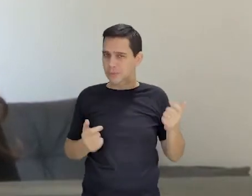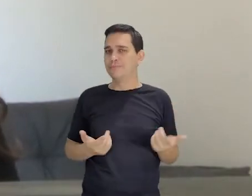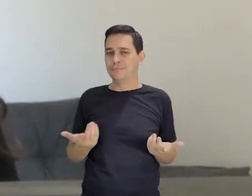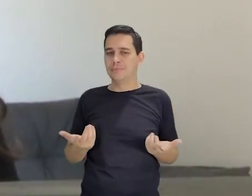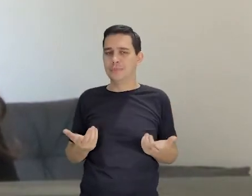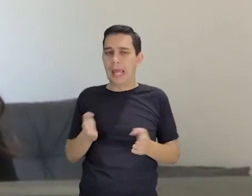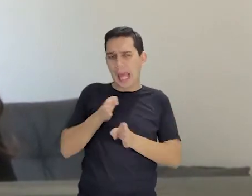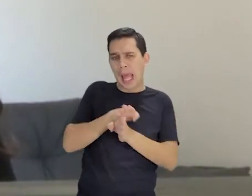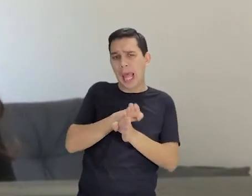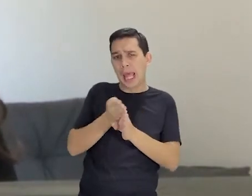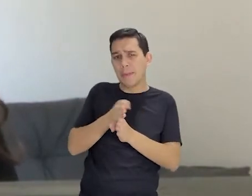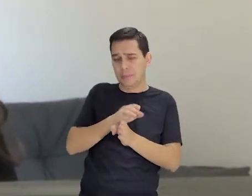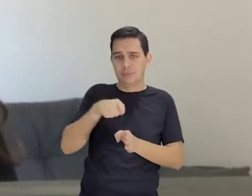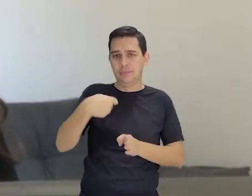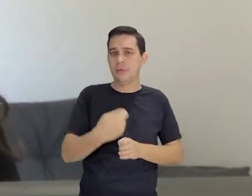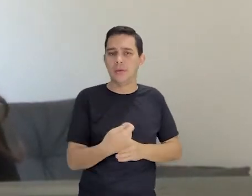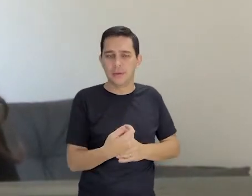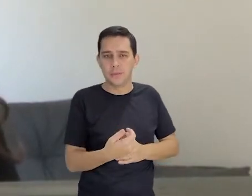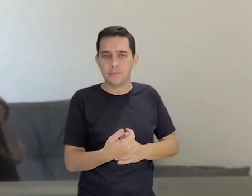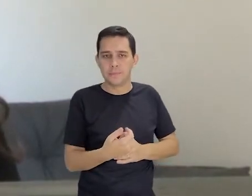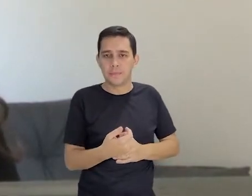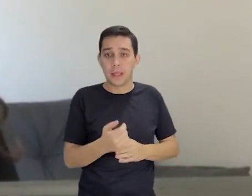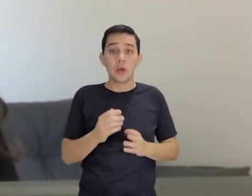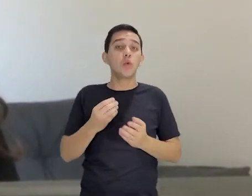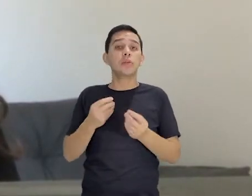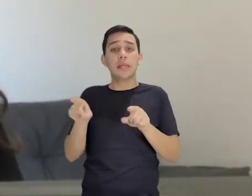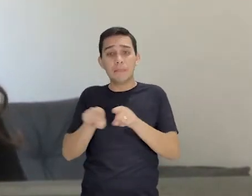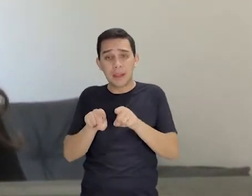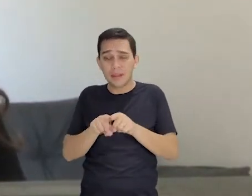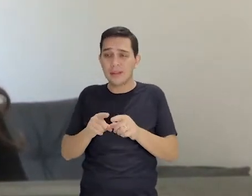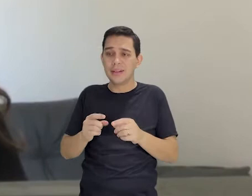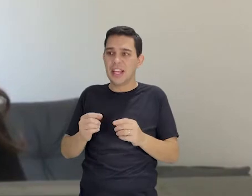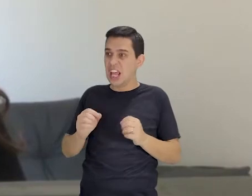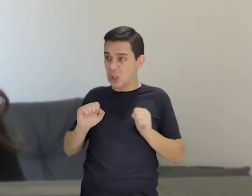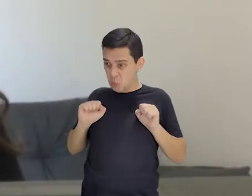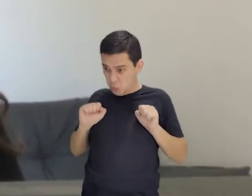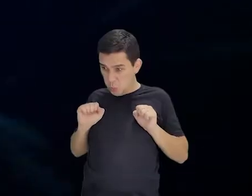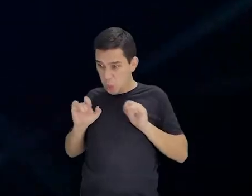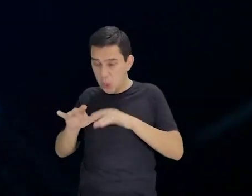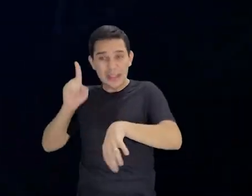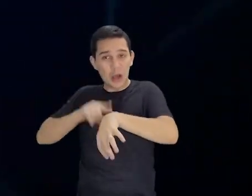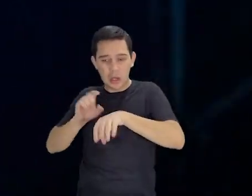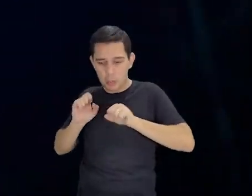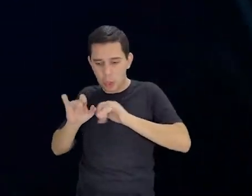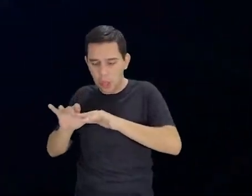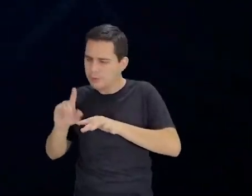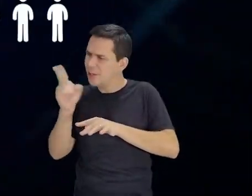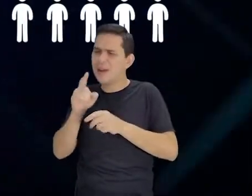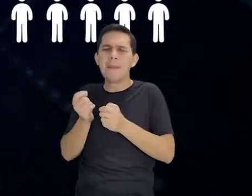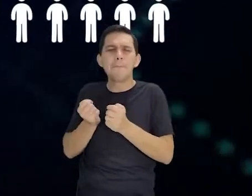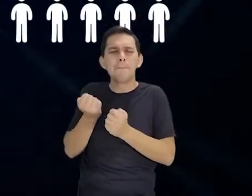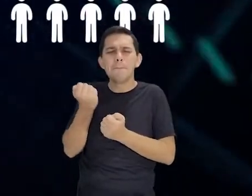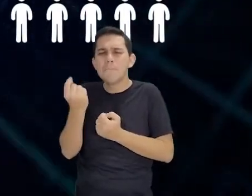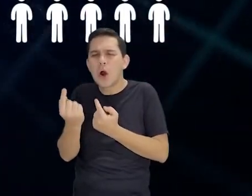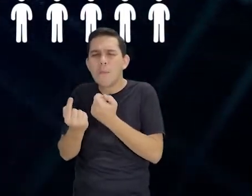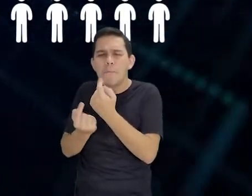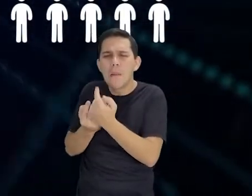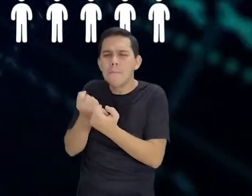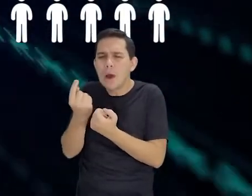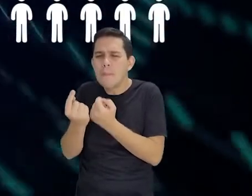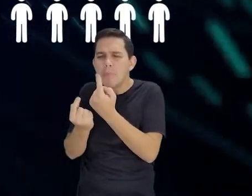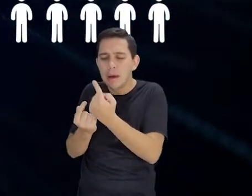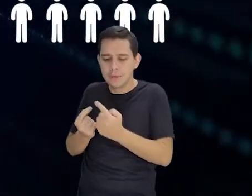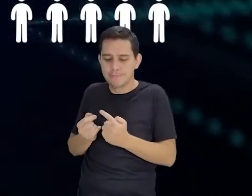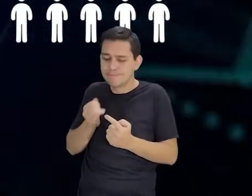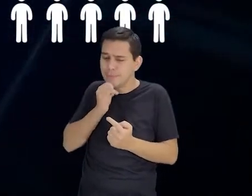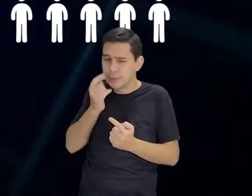de híbrido, ele é gradual. O que significa isso? Cada turma vai voltar no seu tempo. É